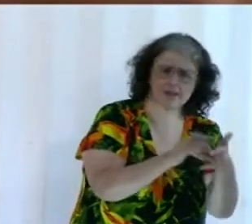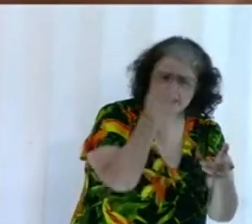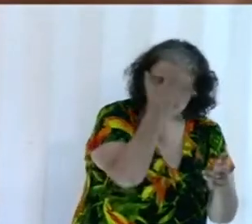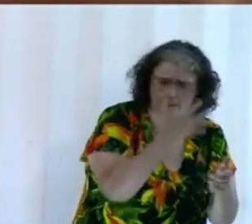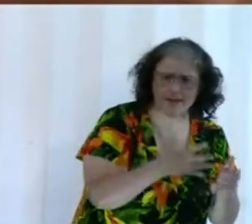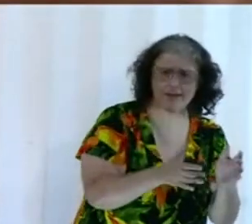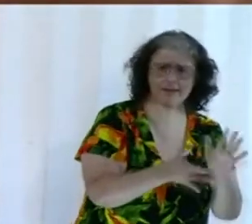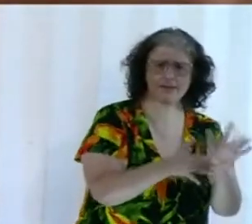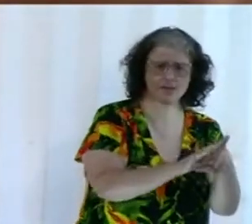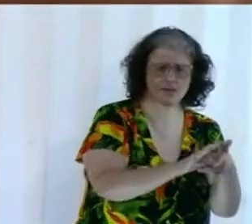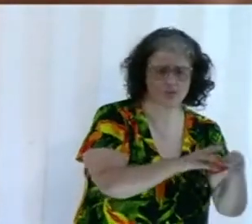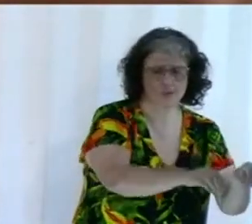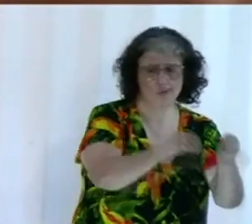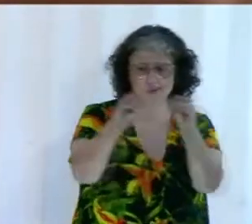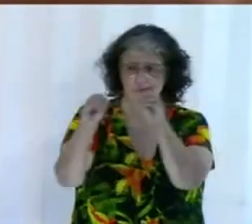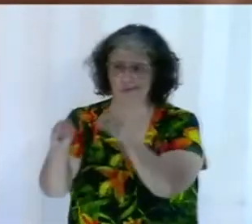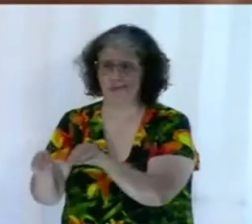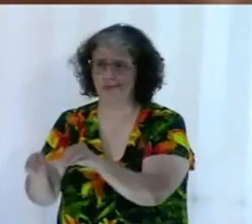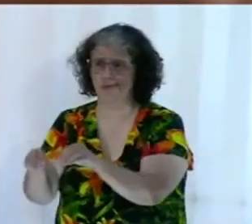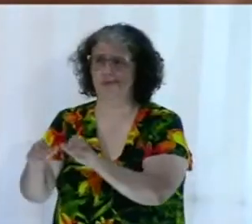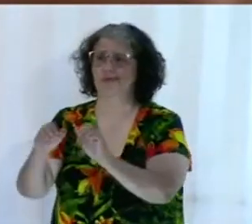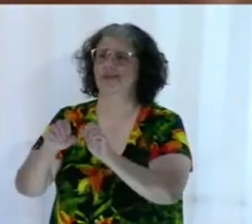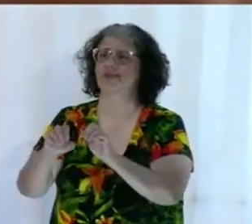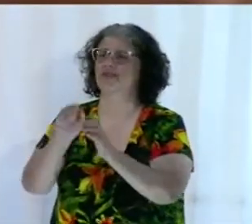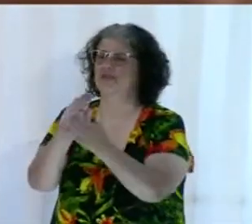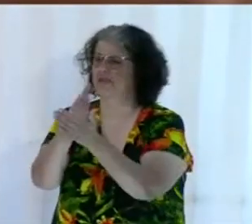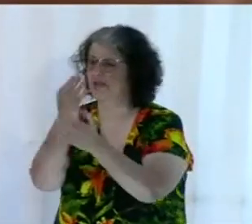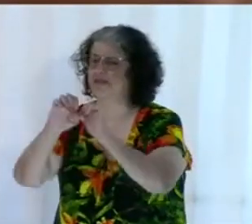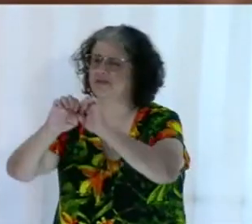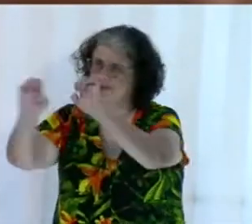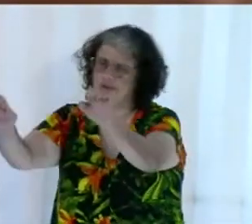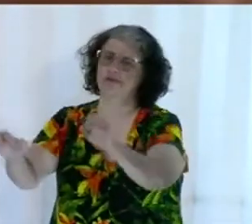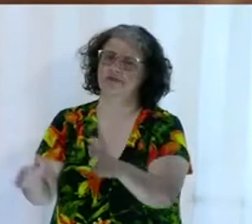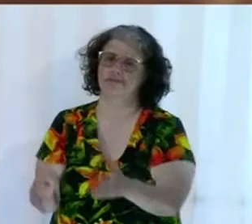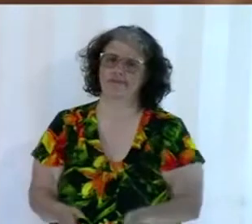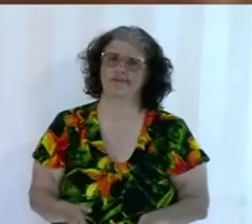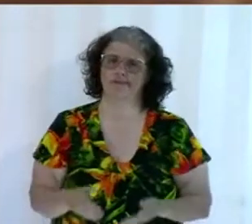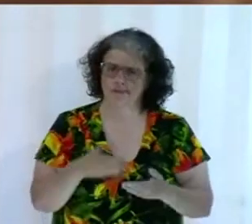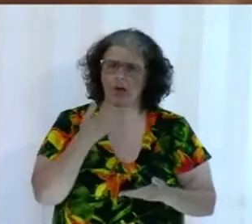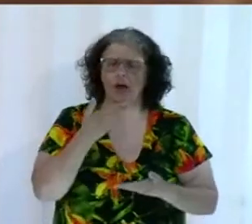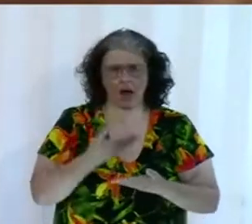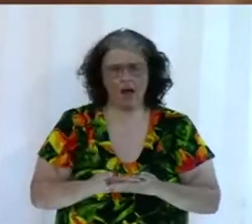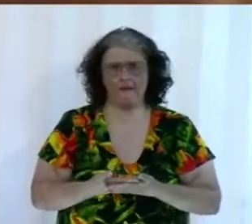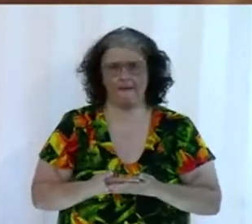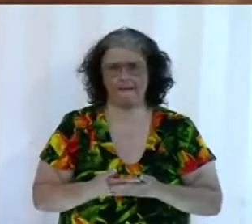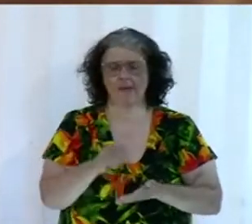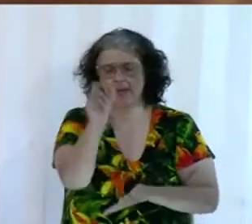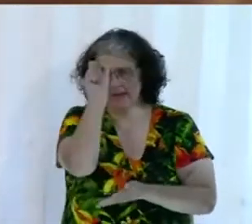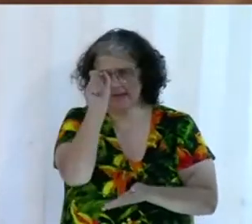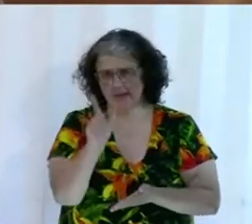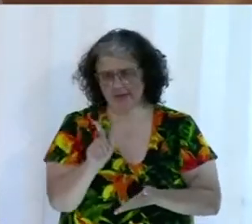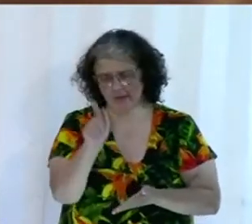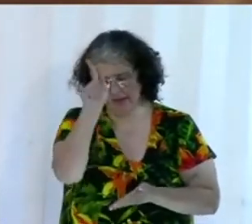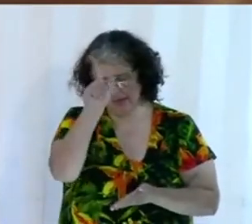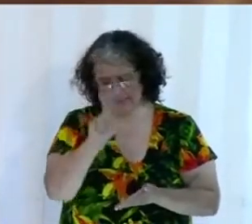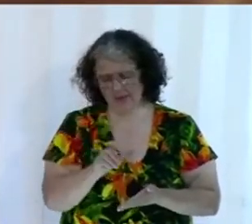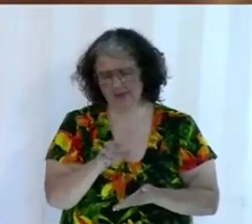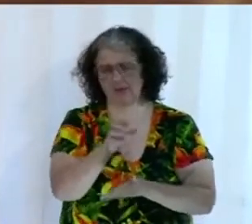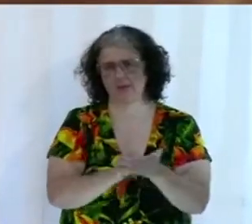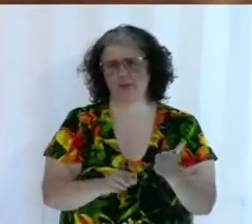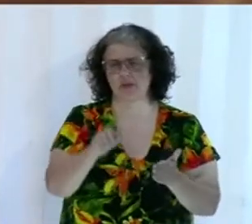para outro evangelho. No capítulo 5 dessa carta, Paulo também nos diz, o verso